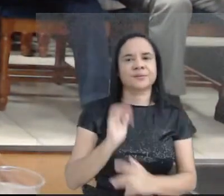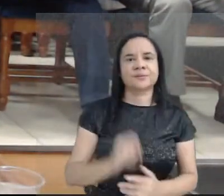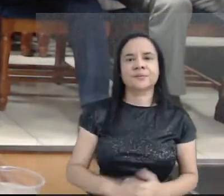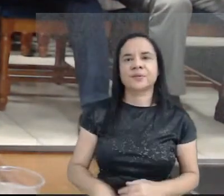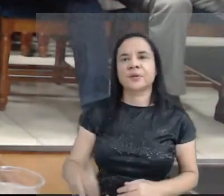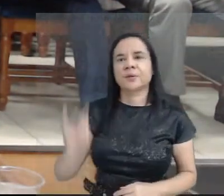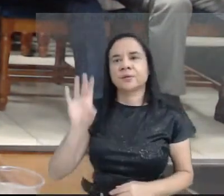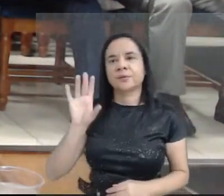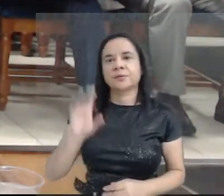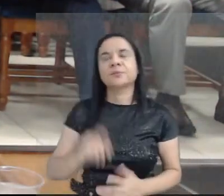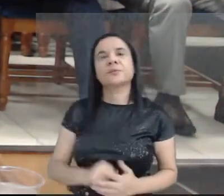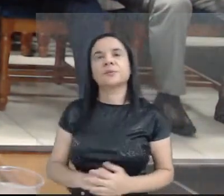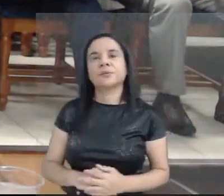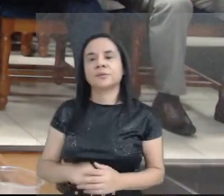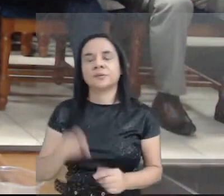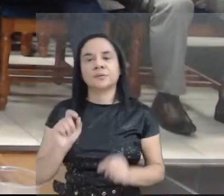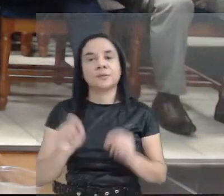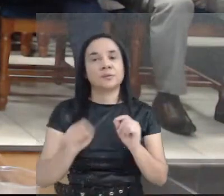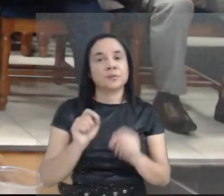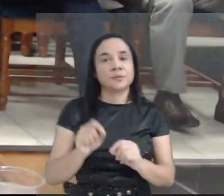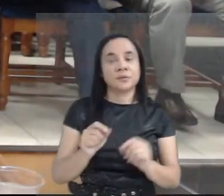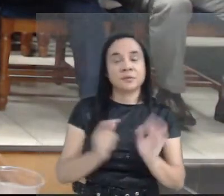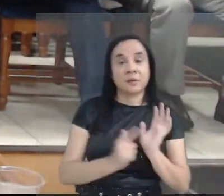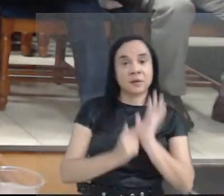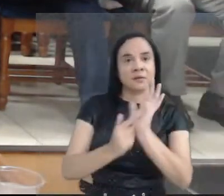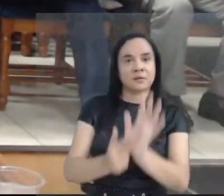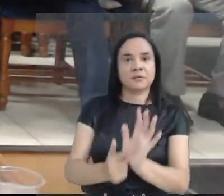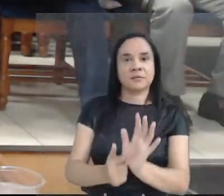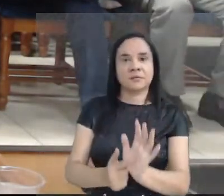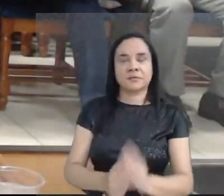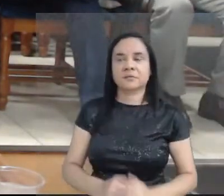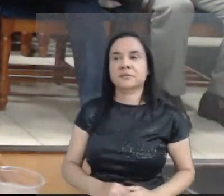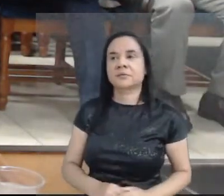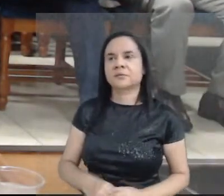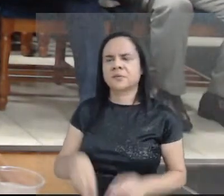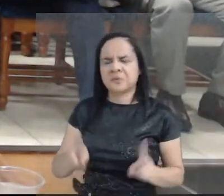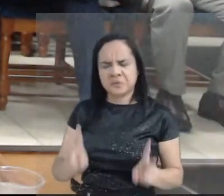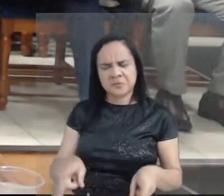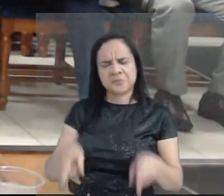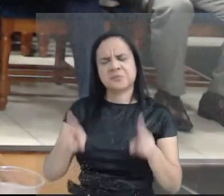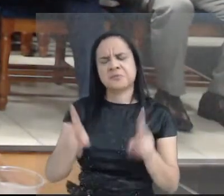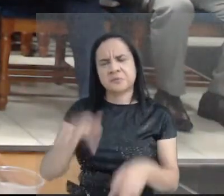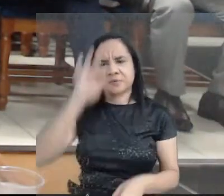Só os que se destacavam na persistência da fé.